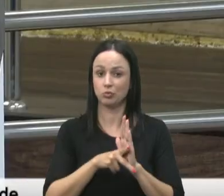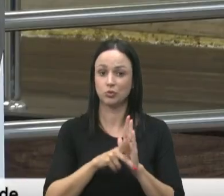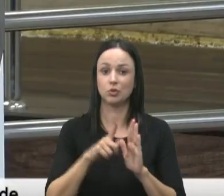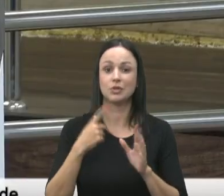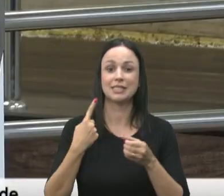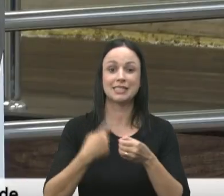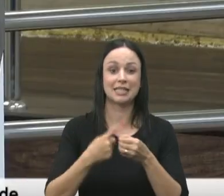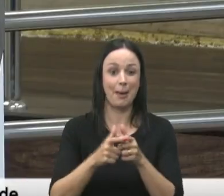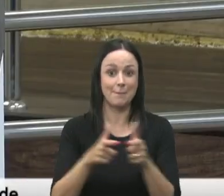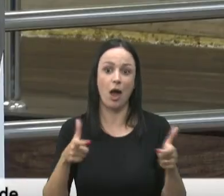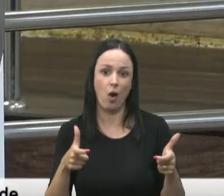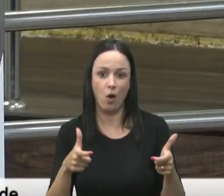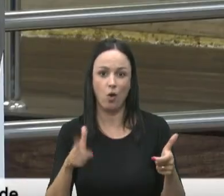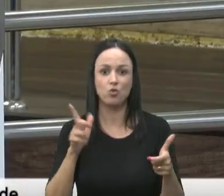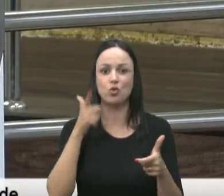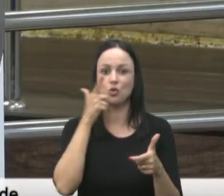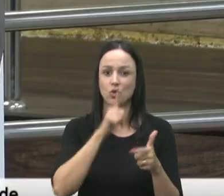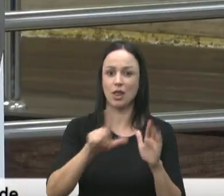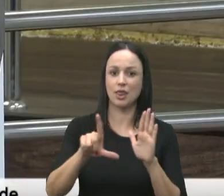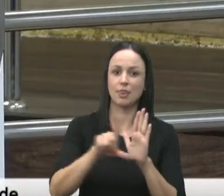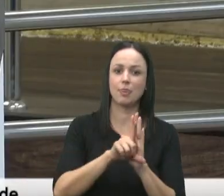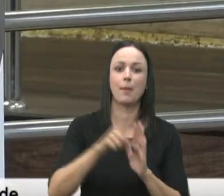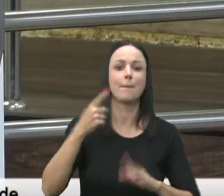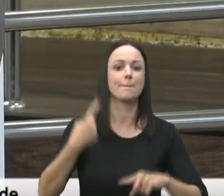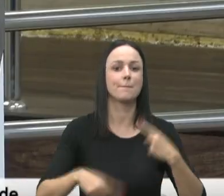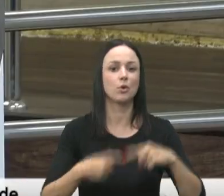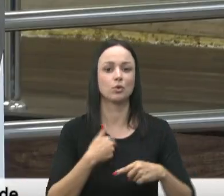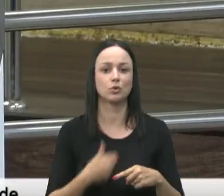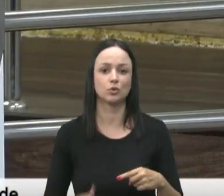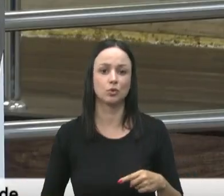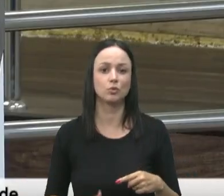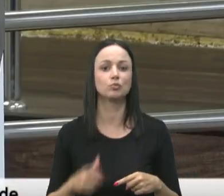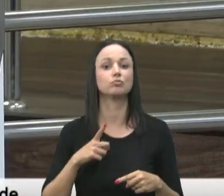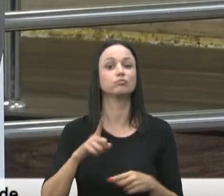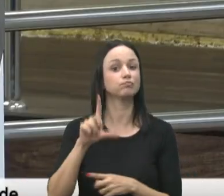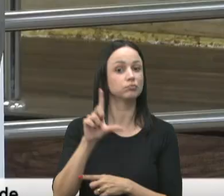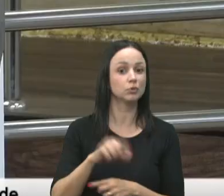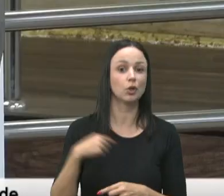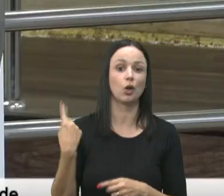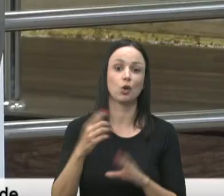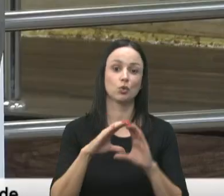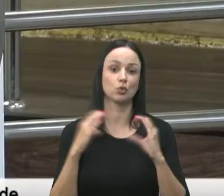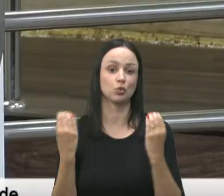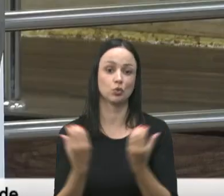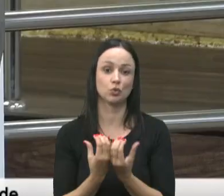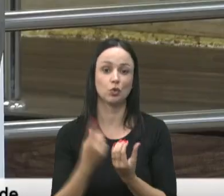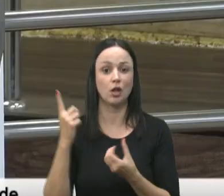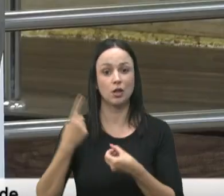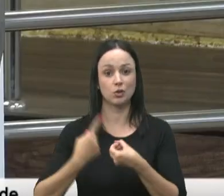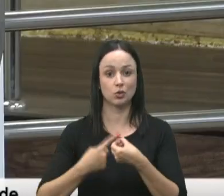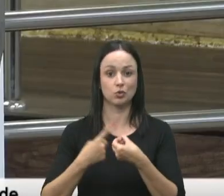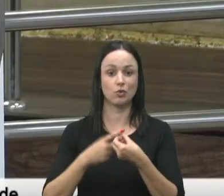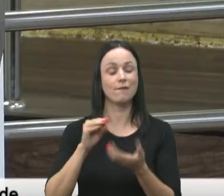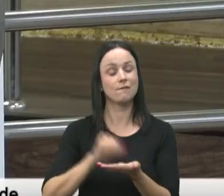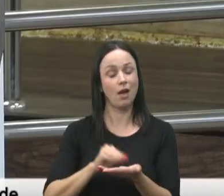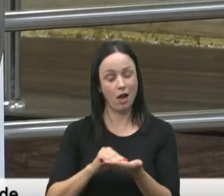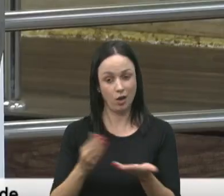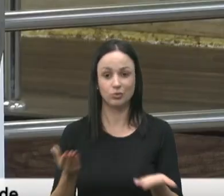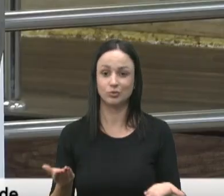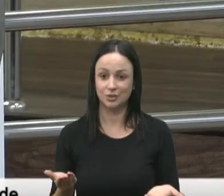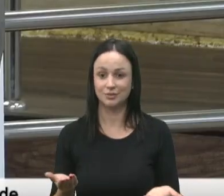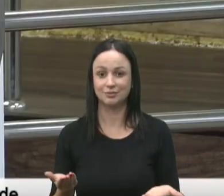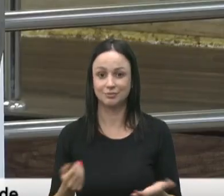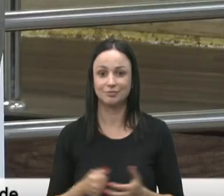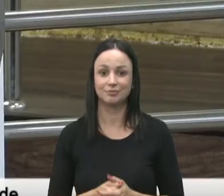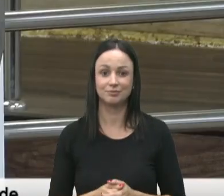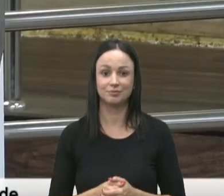gente já conquistou leis, políticas públicas mínimas para a nossa comunidade, que no interior nos faltam. Eu sempre